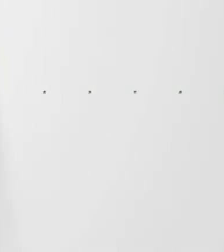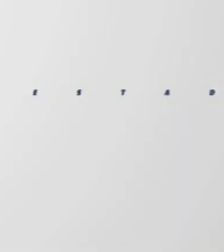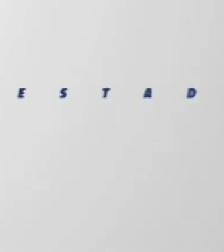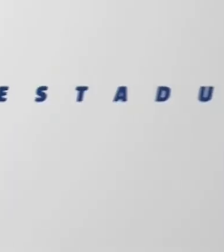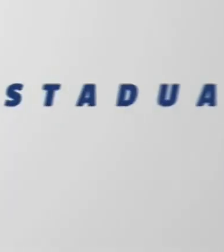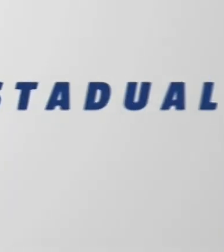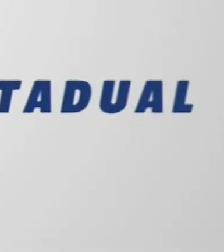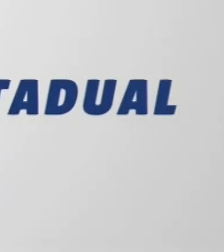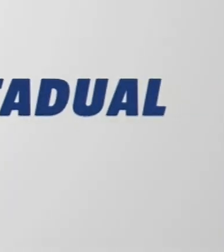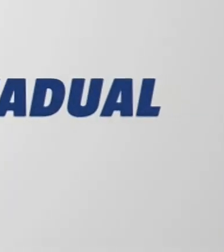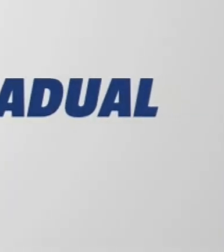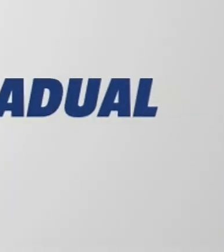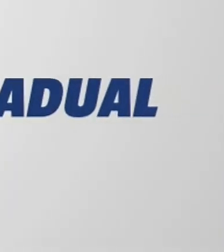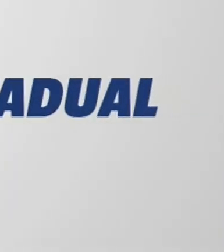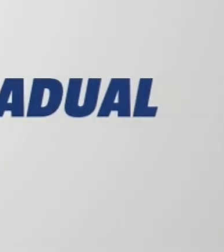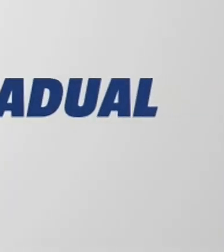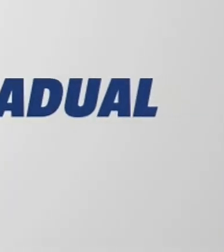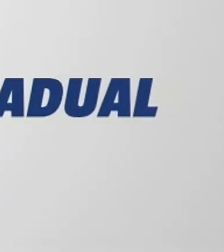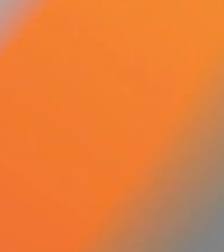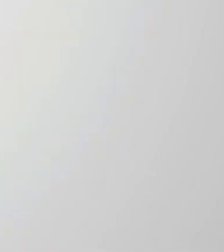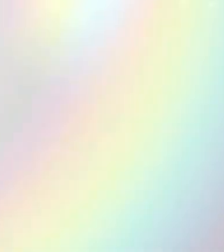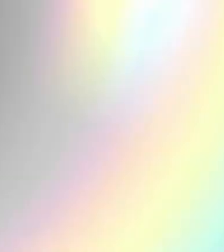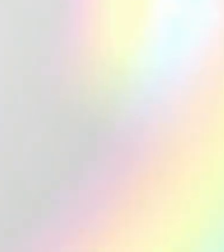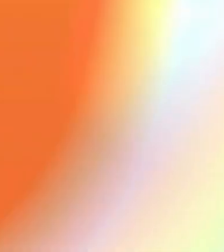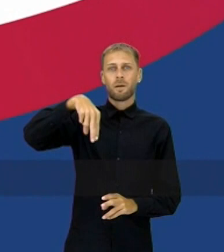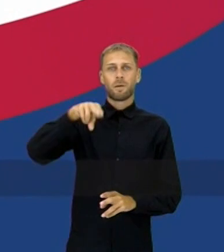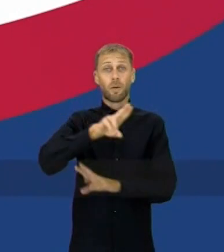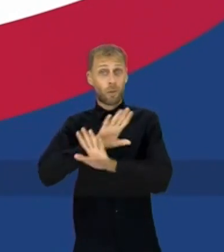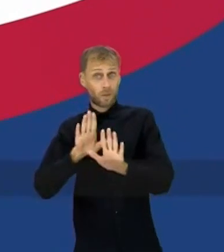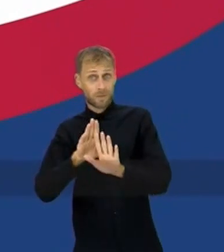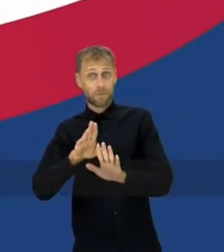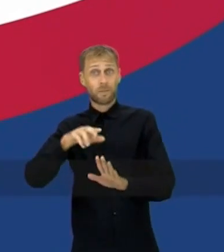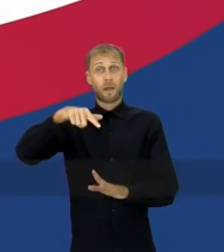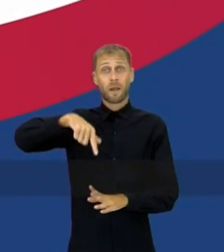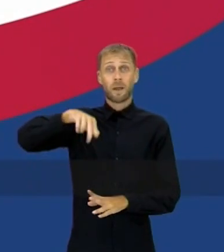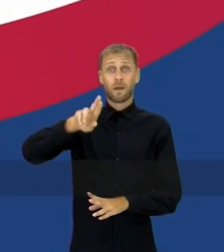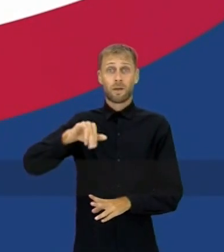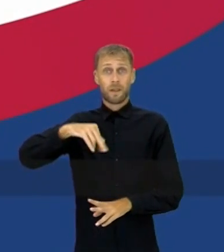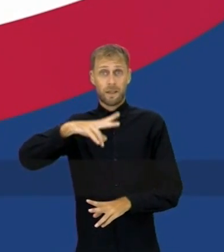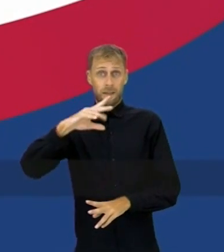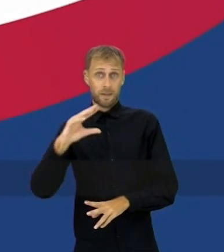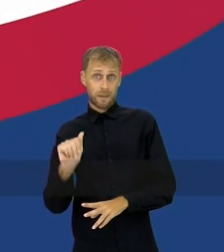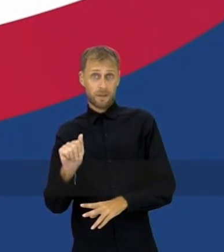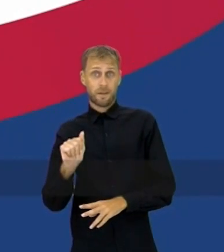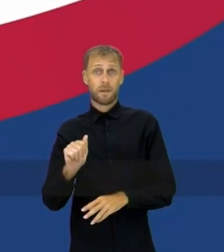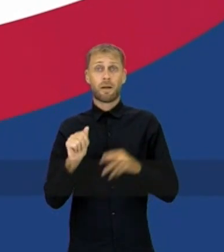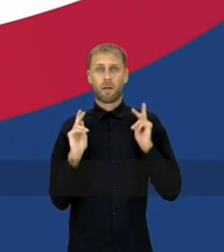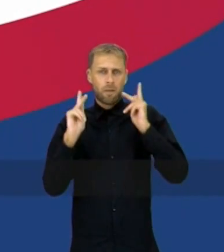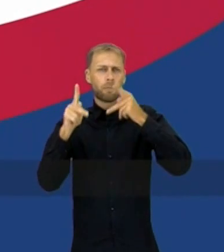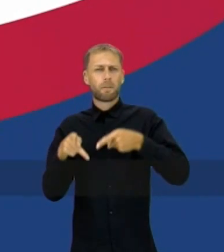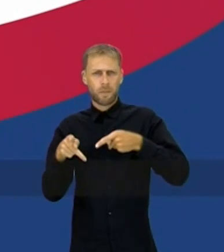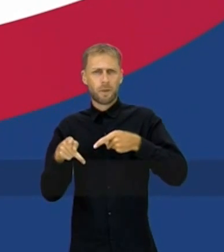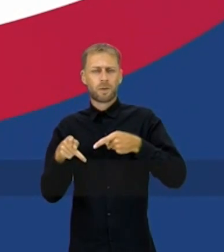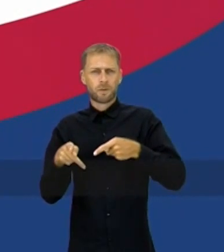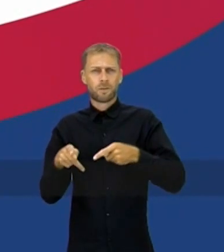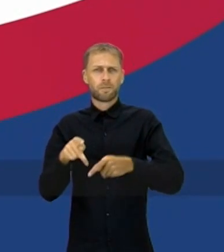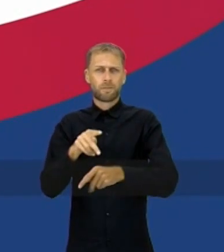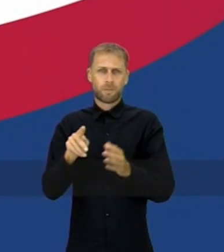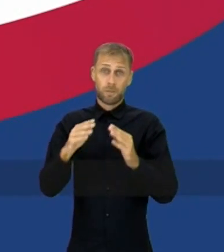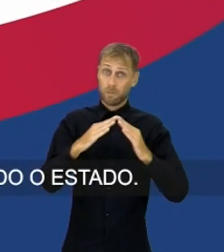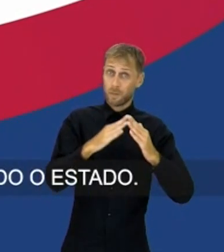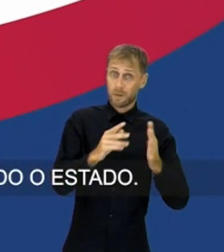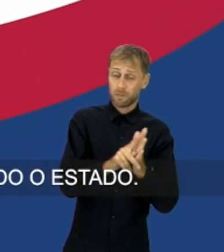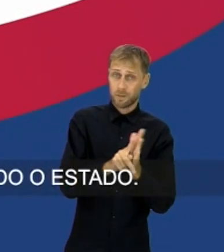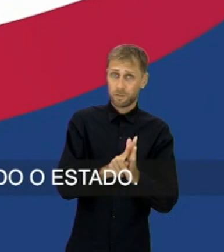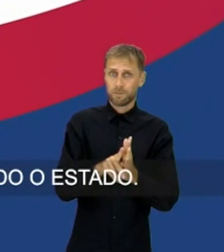Candidatos a deputado estadual do PDT. Sou Kika Tomás, nascido em Porto Nacional, filho do doutor Evaldo Tomás e dona Wanda.